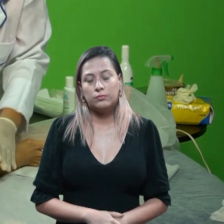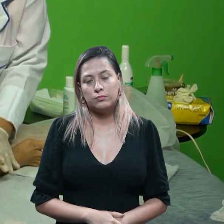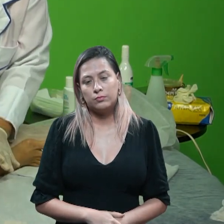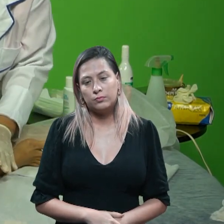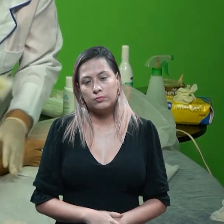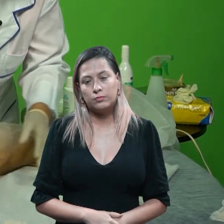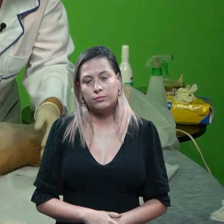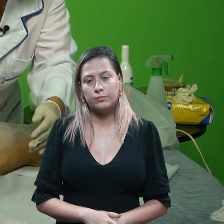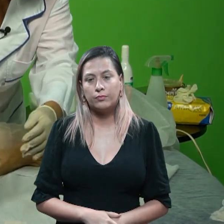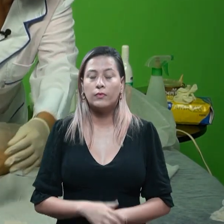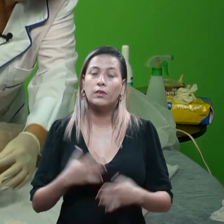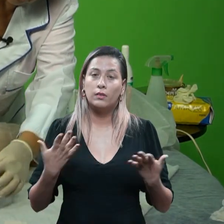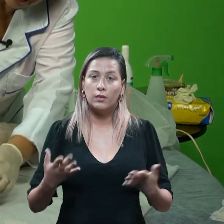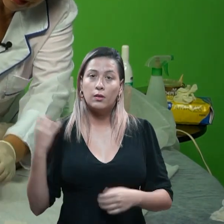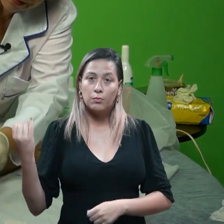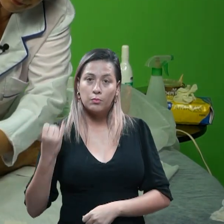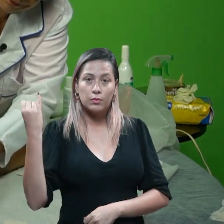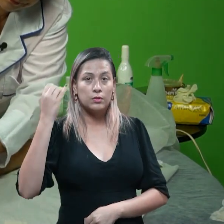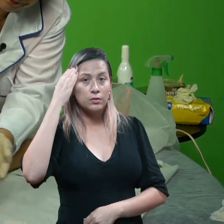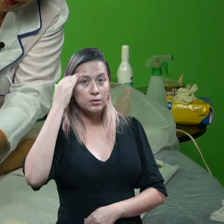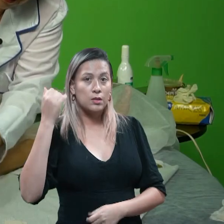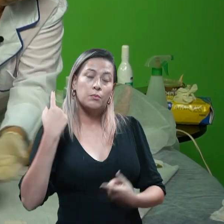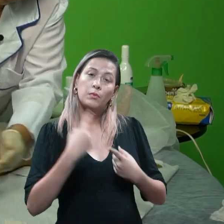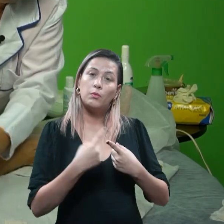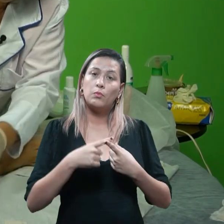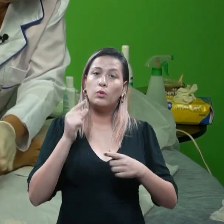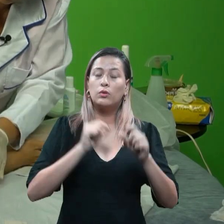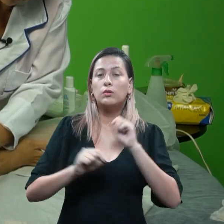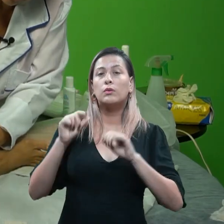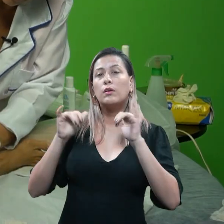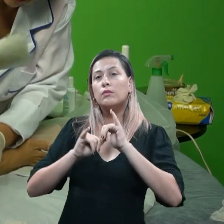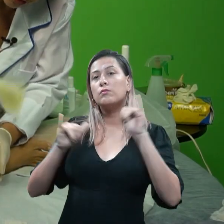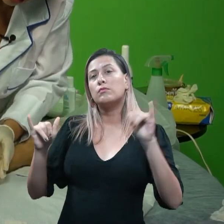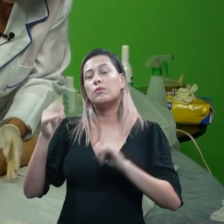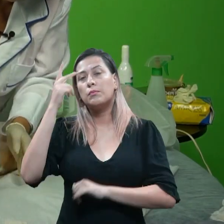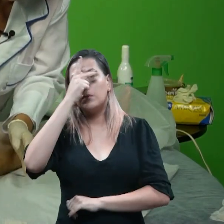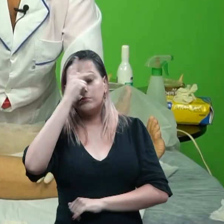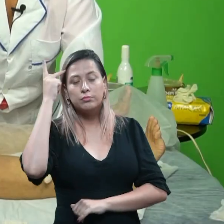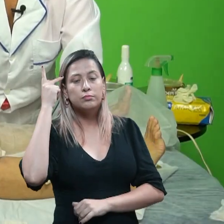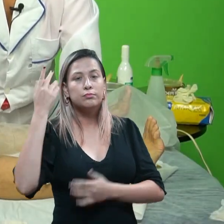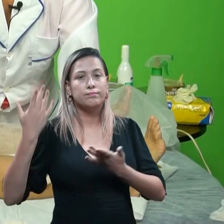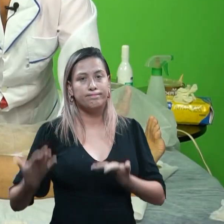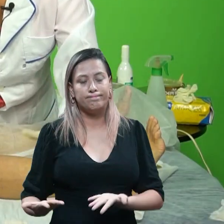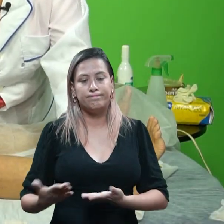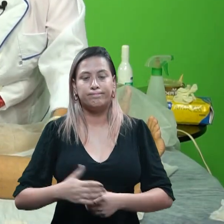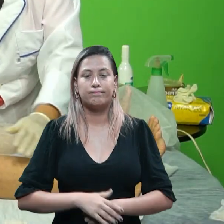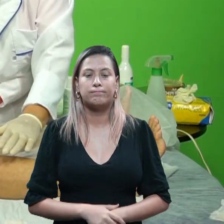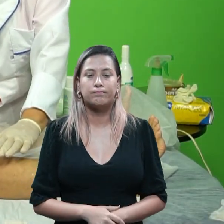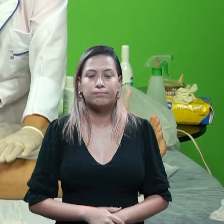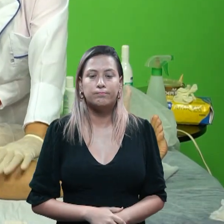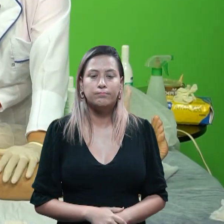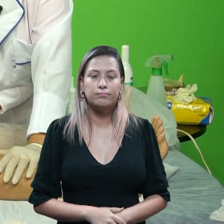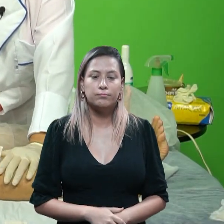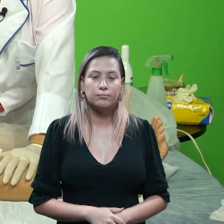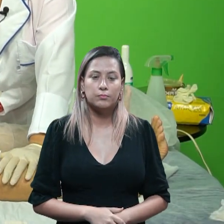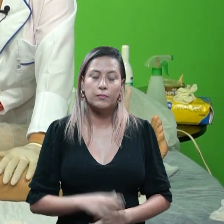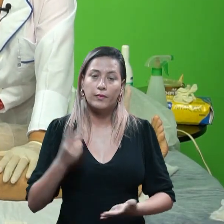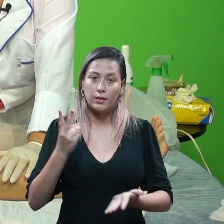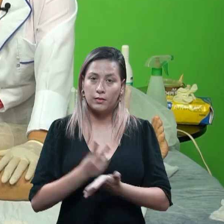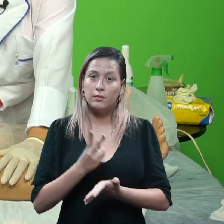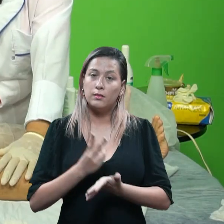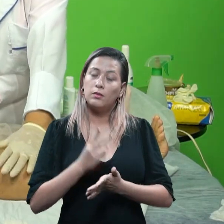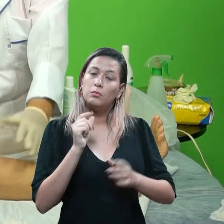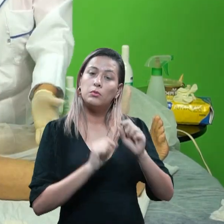gente saber disso para a gente poder informar o cliente. A dica aqui é sempre